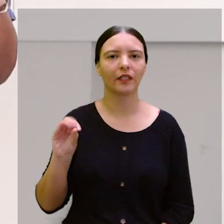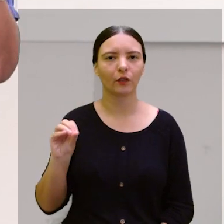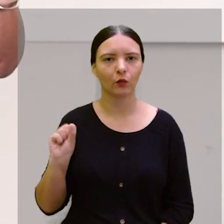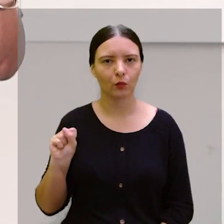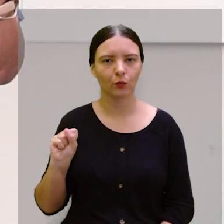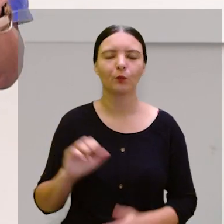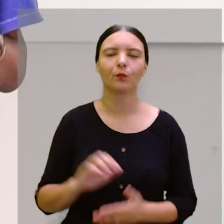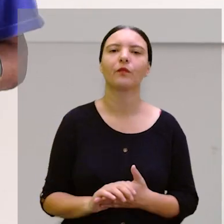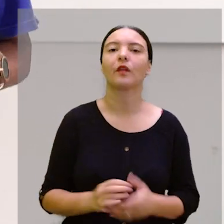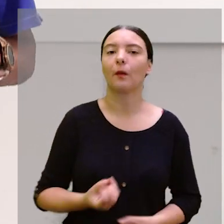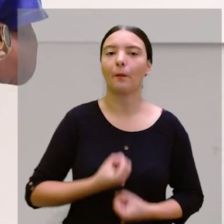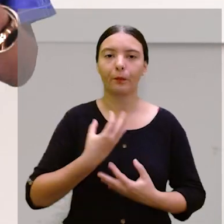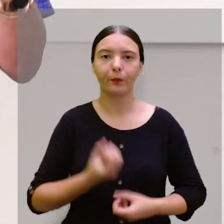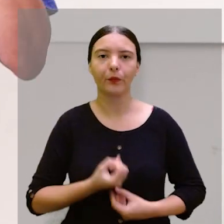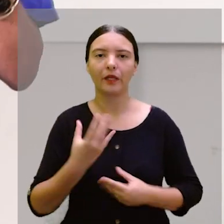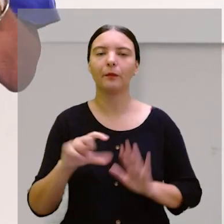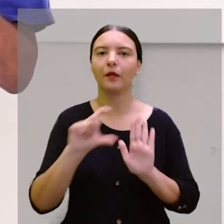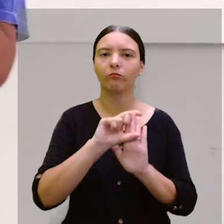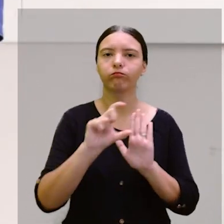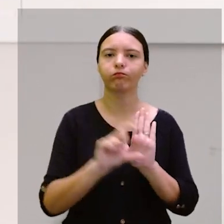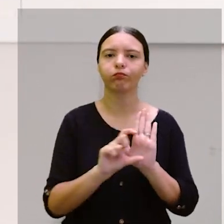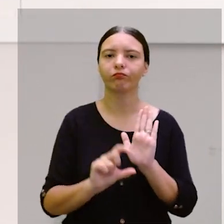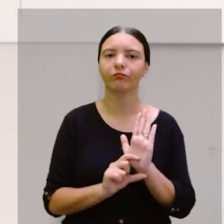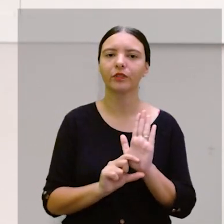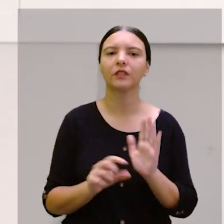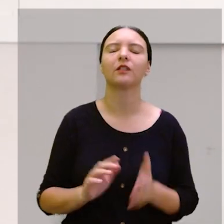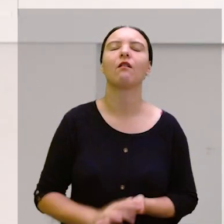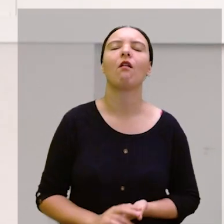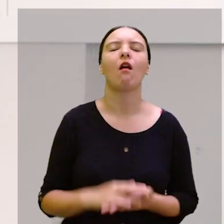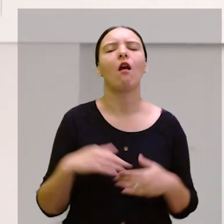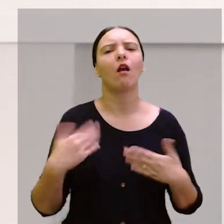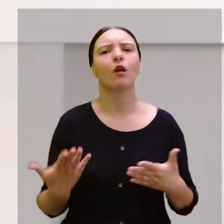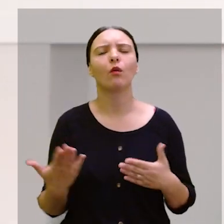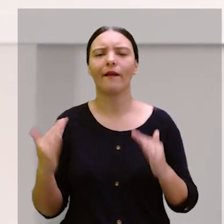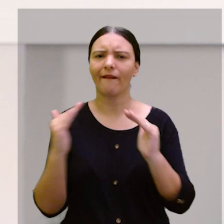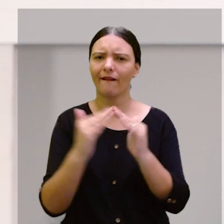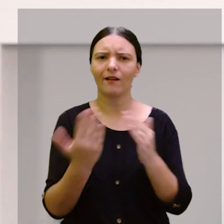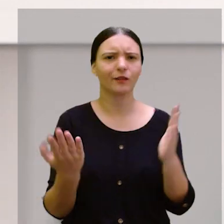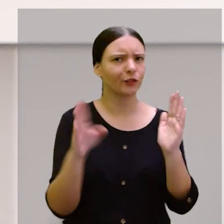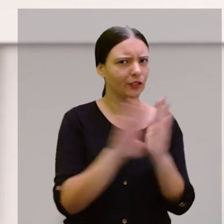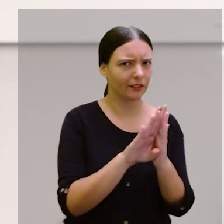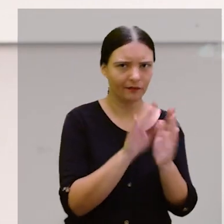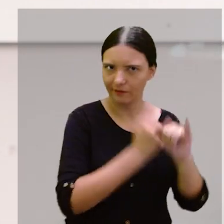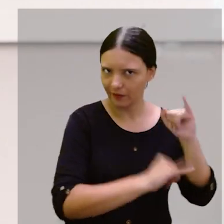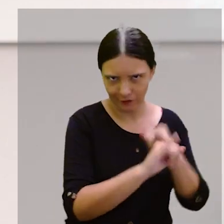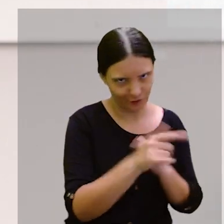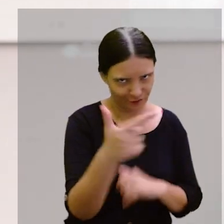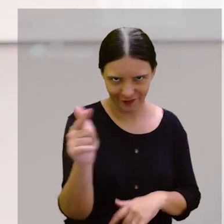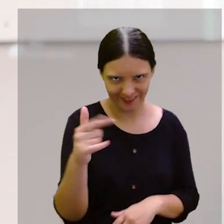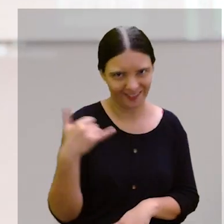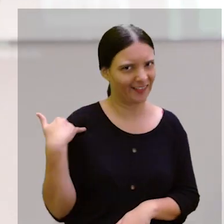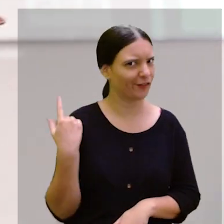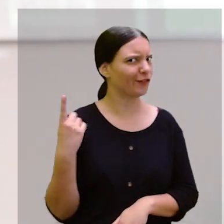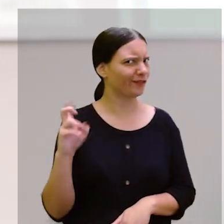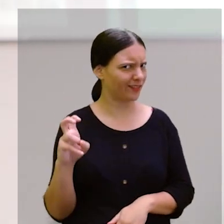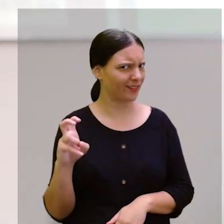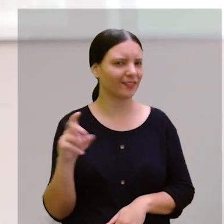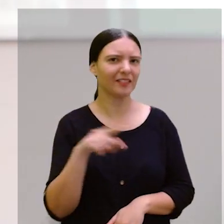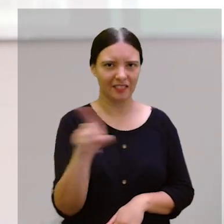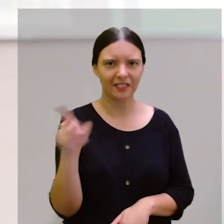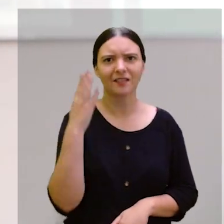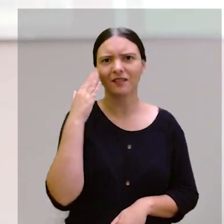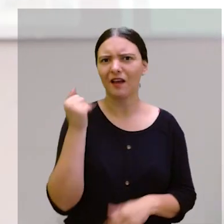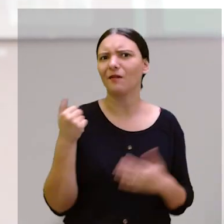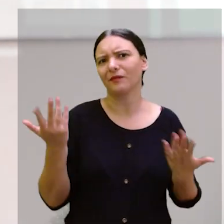de métrica. Eu cheguei em casa, não existia internet, tá, gente, nessa época. Quando eu tinha 15 anos de idade, vocês podem